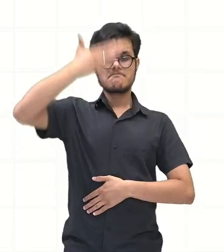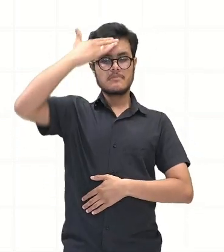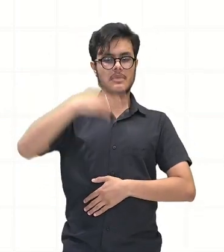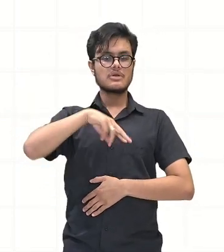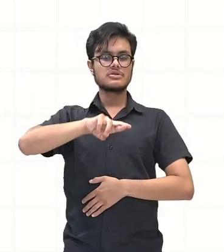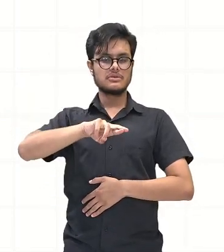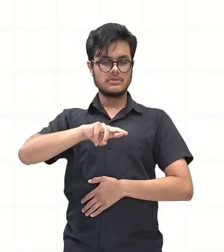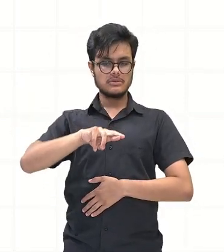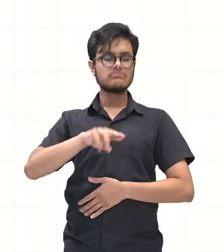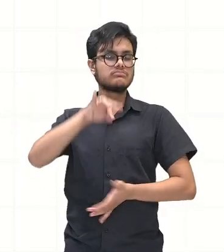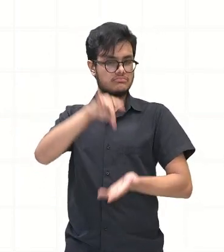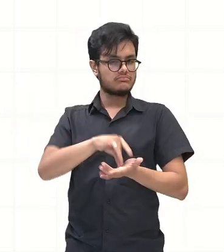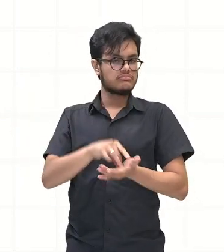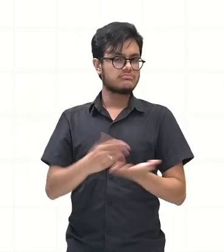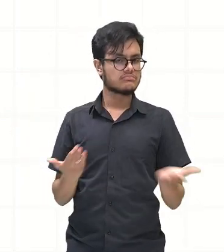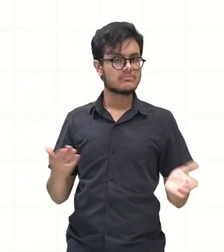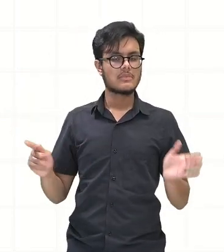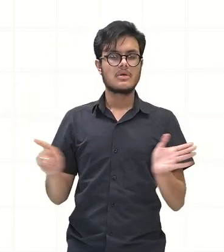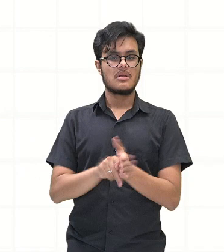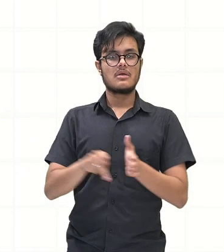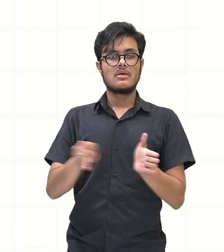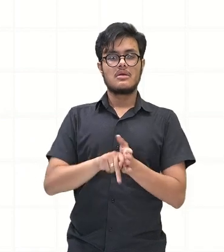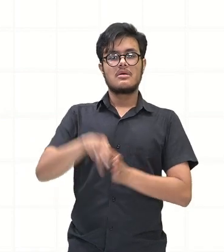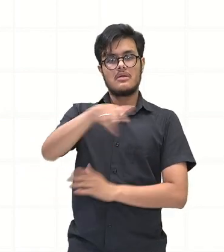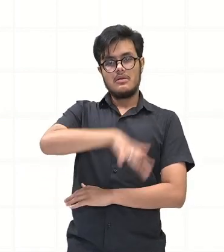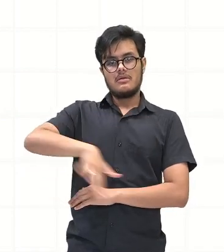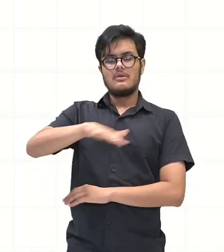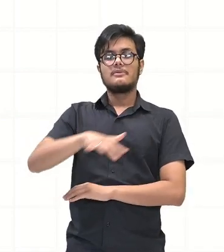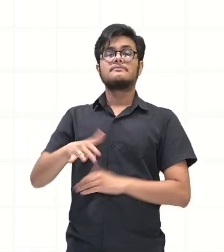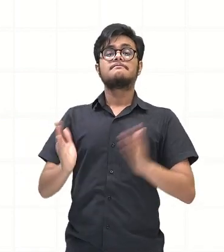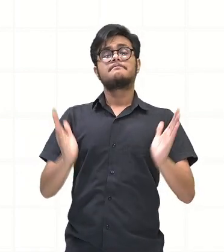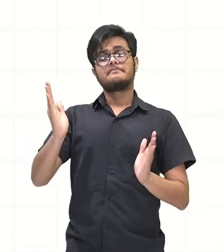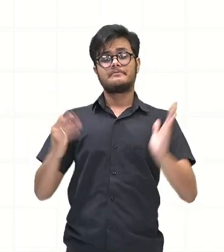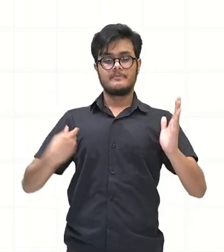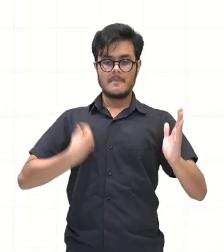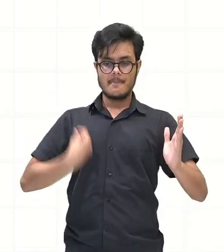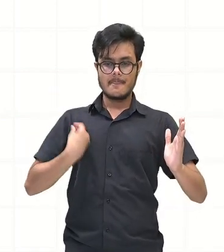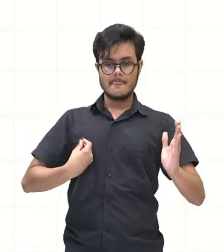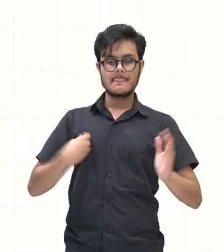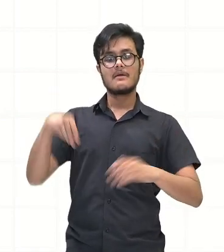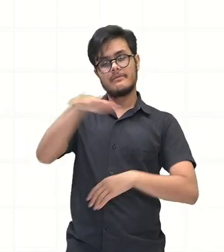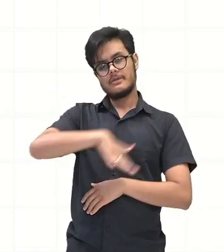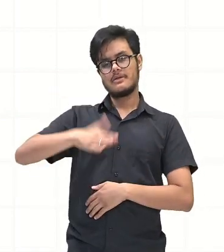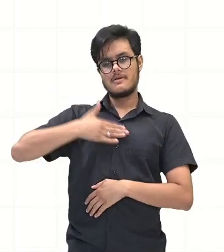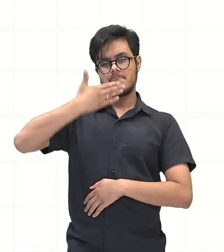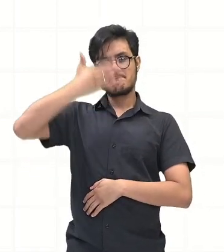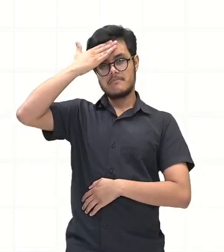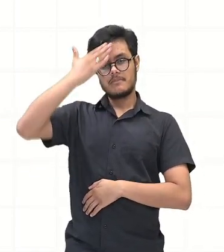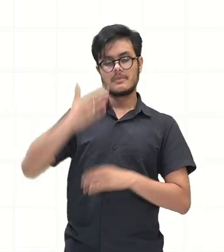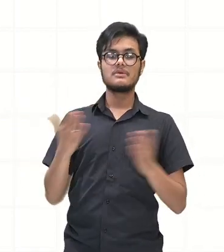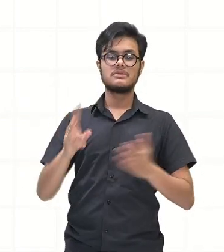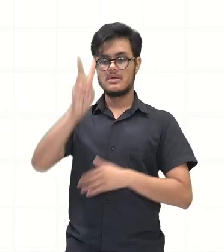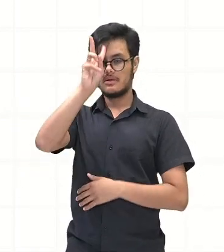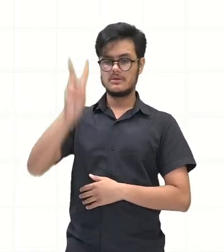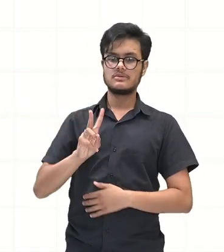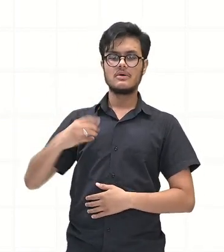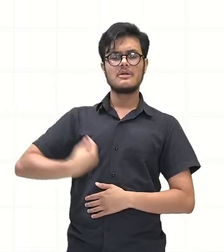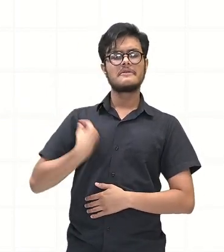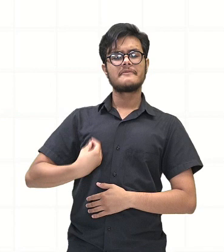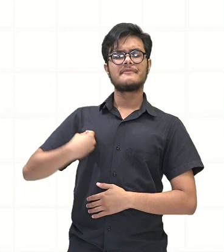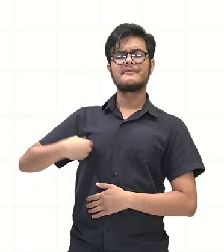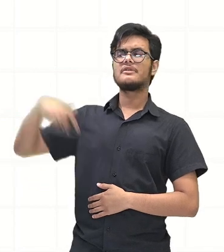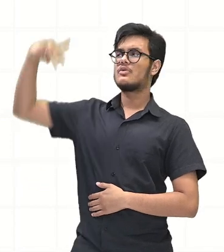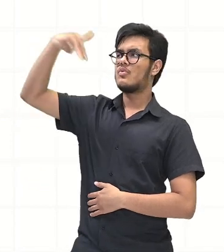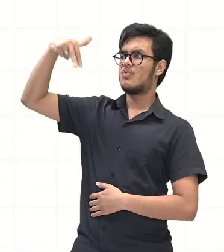religião monoteísta dentro ali do contexto árabe. De acordo com a história, ele foi visitado por um anjo e